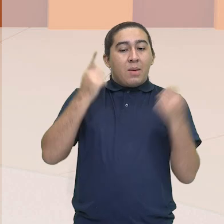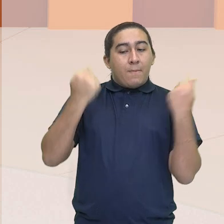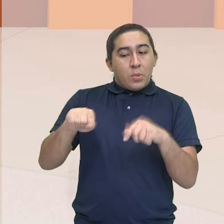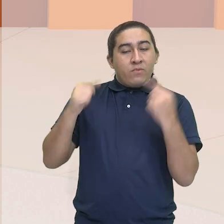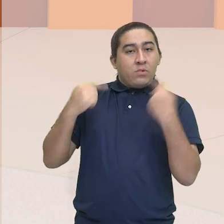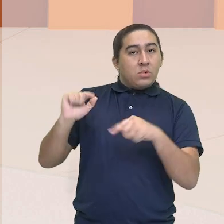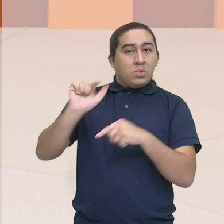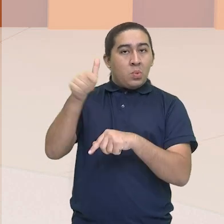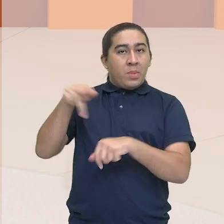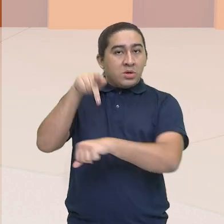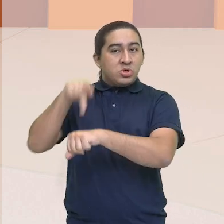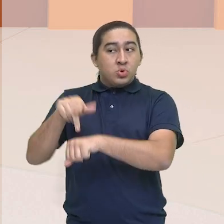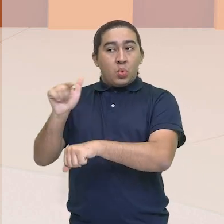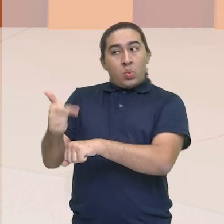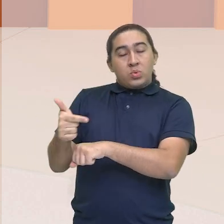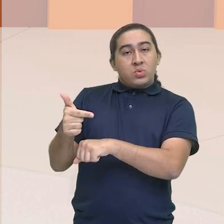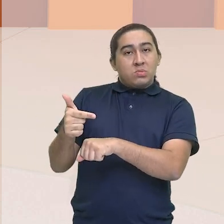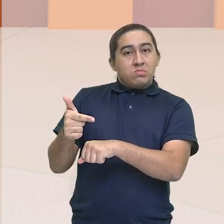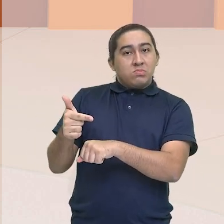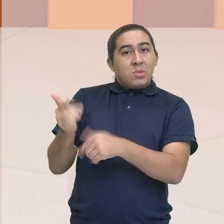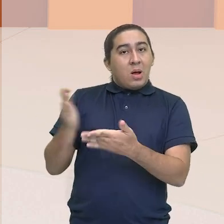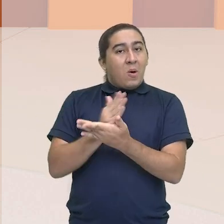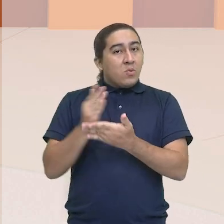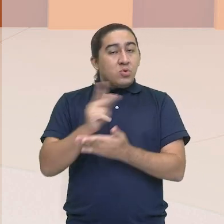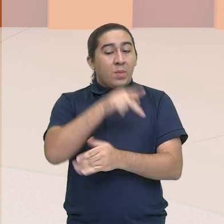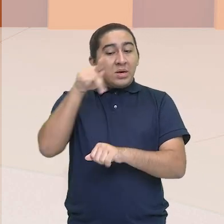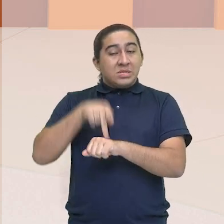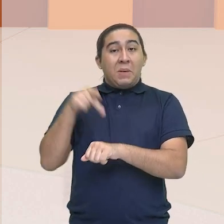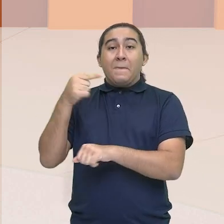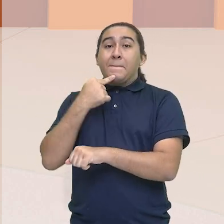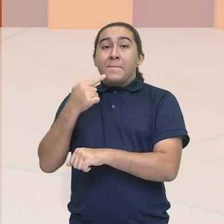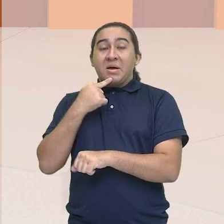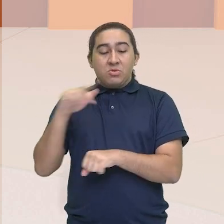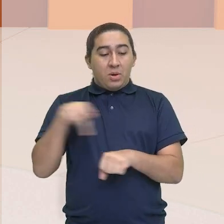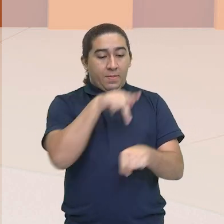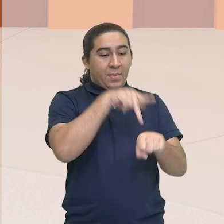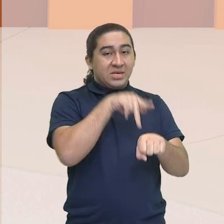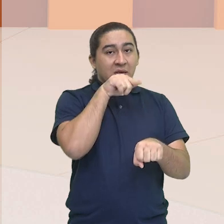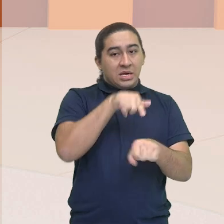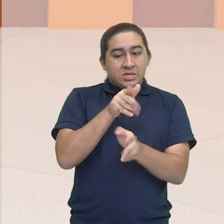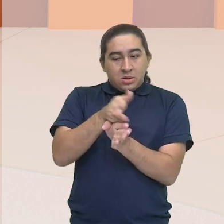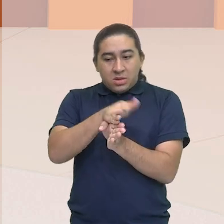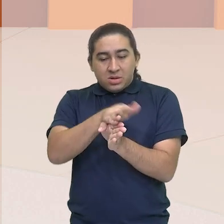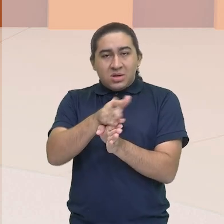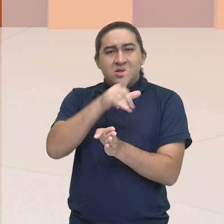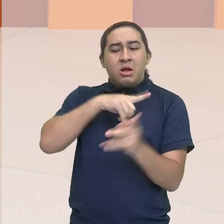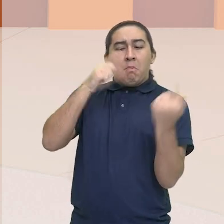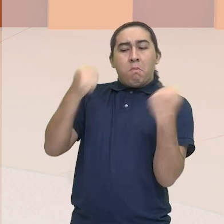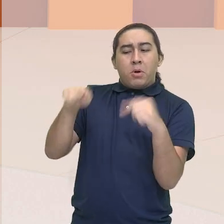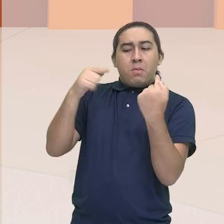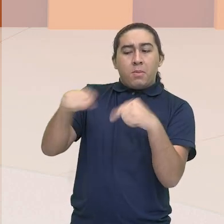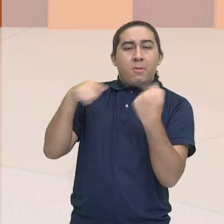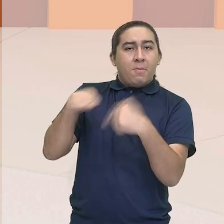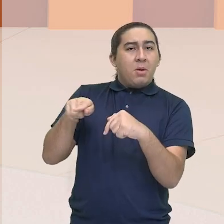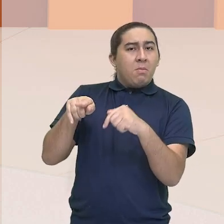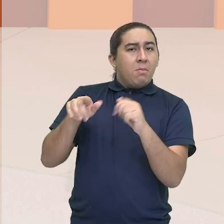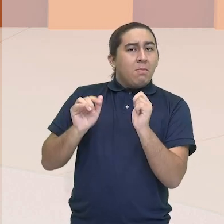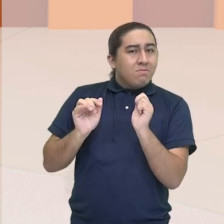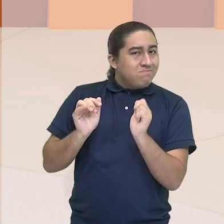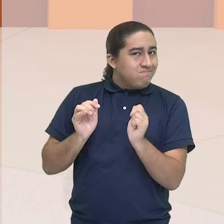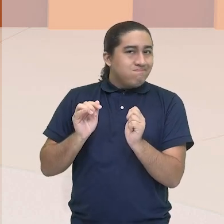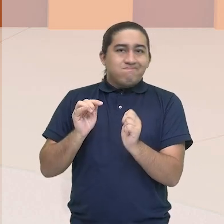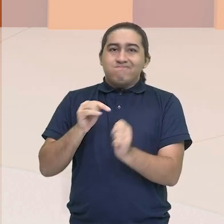Não pode. Às vezes um país que é vizinho, a pessoa fica falando mal de um país que é vizinho ali. Um governante não pode fazer esse tipo